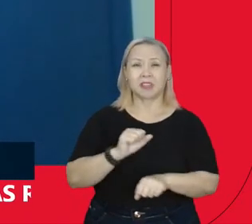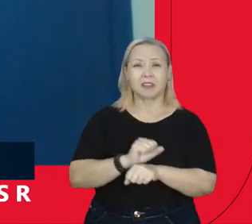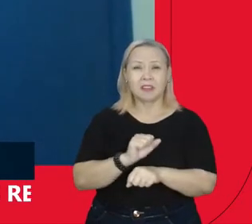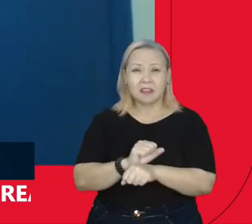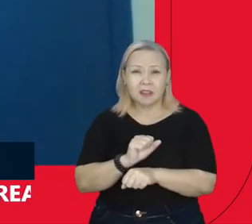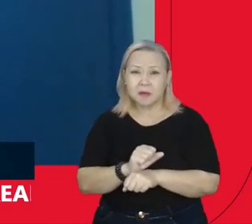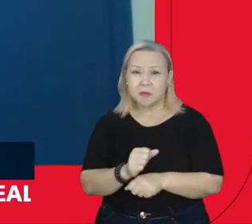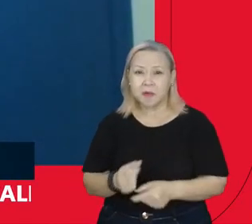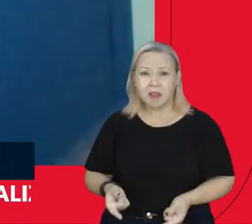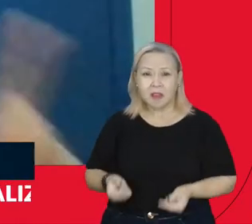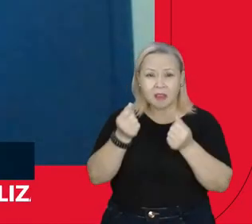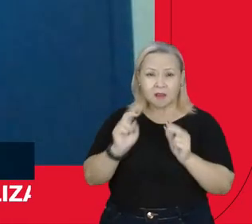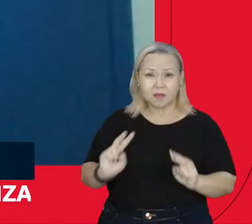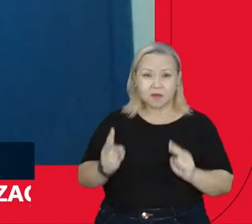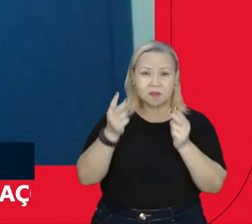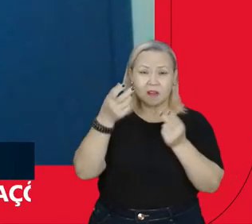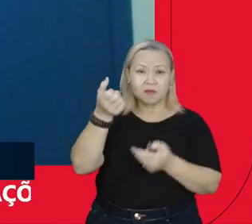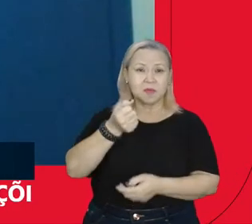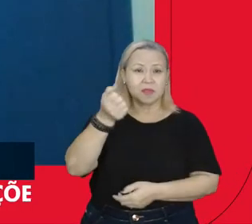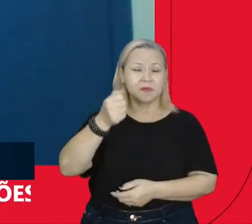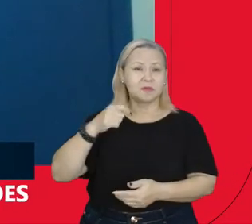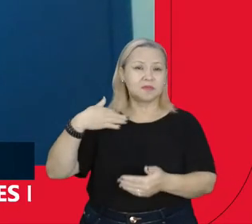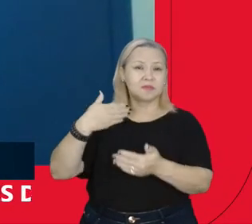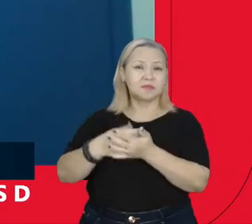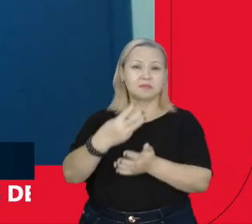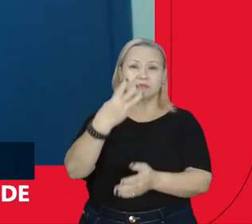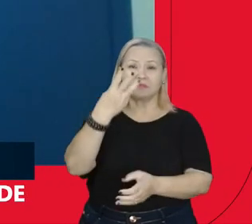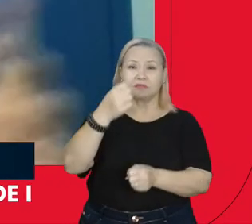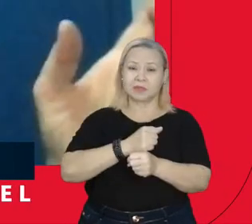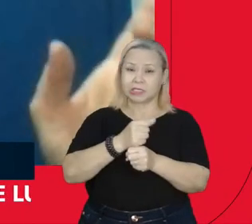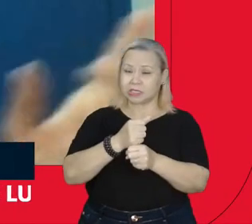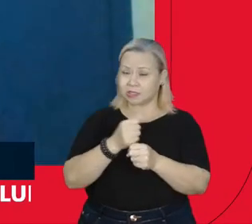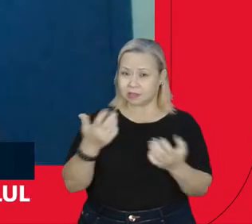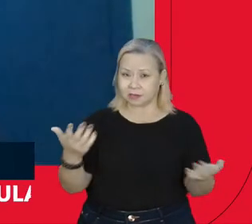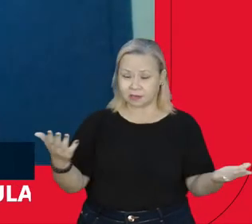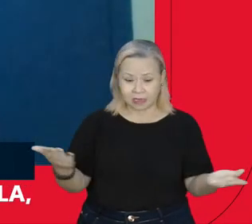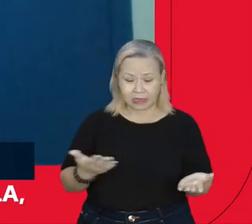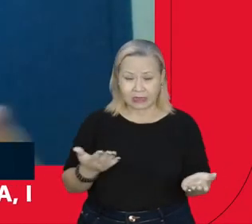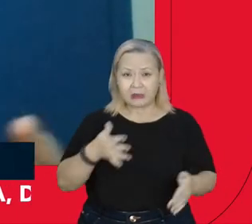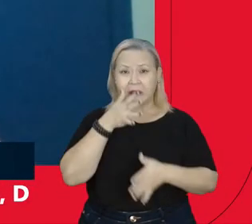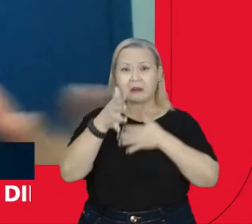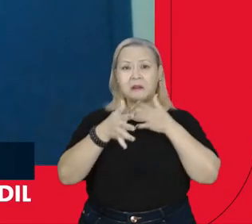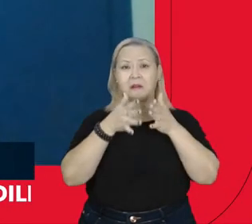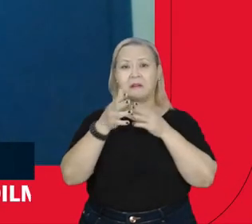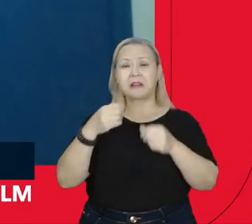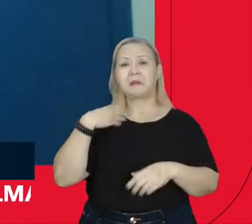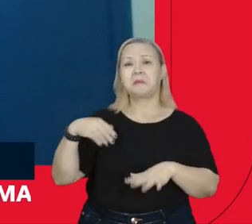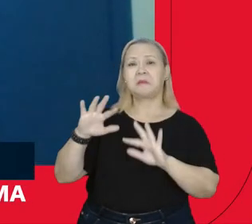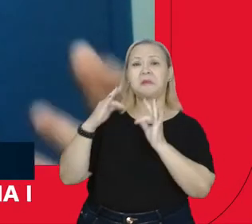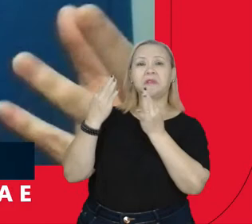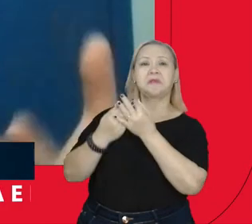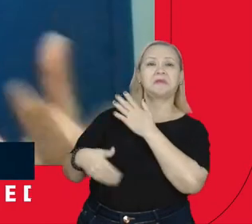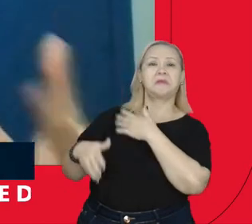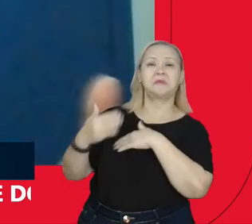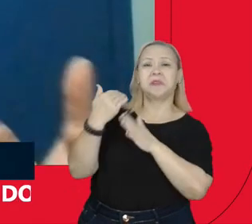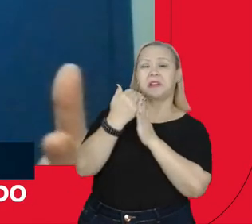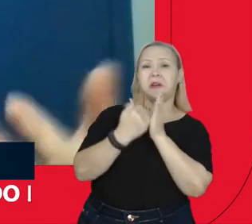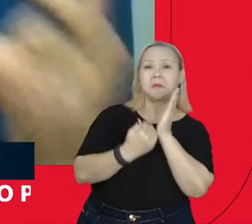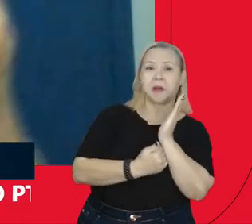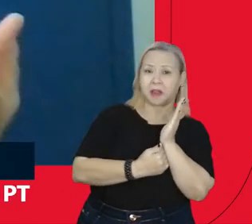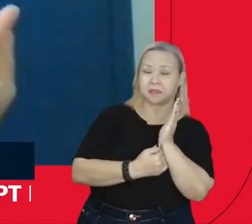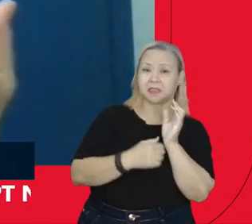Congelaram o valor dos benefícios durante 3 anos. Né? Agora ele fica falando, o Bolsa Família era baixo.